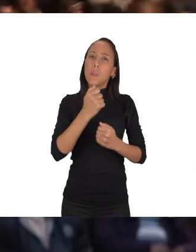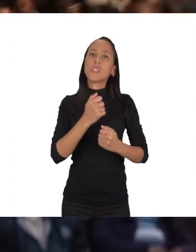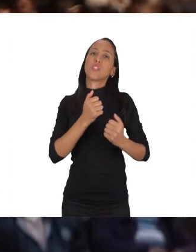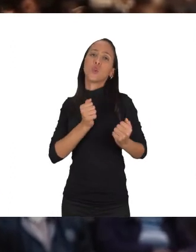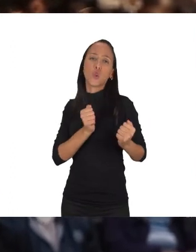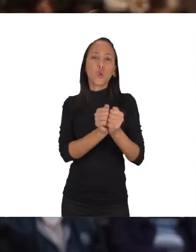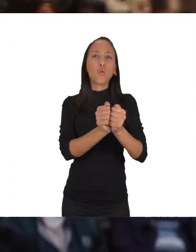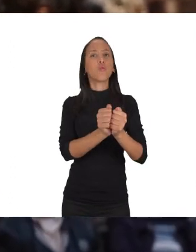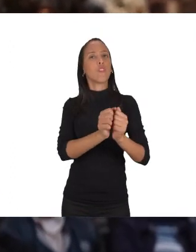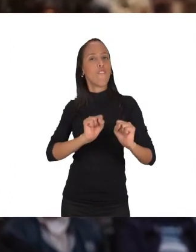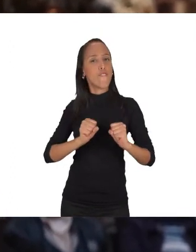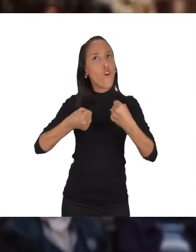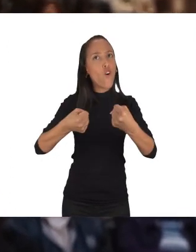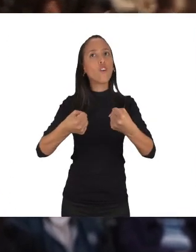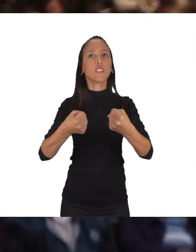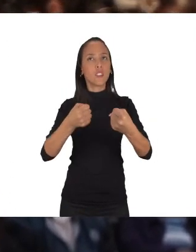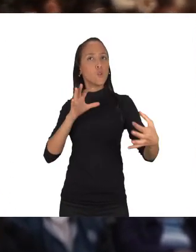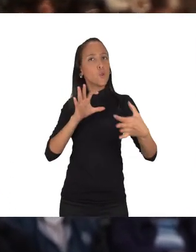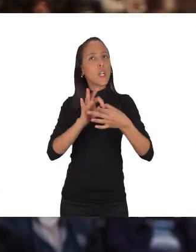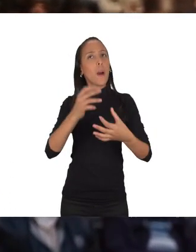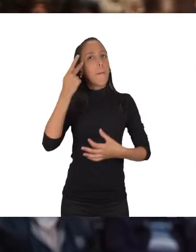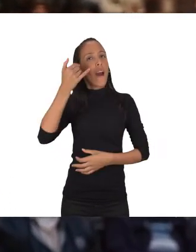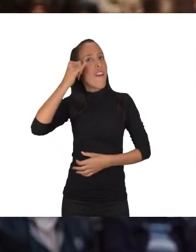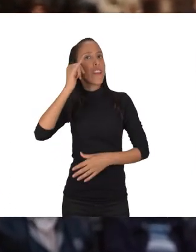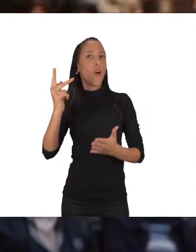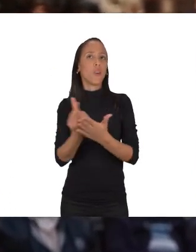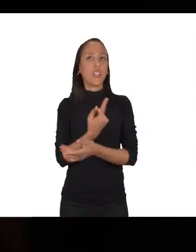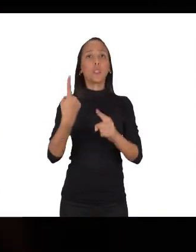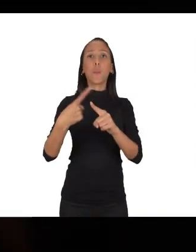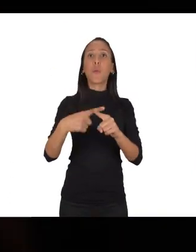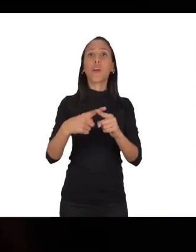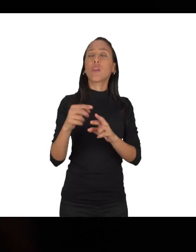buscar força, fazer grupos, juntar força para que isso aconteça. Porque quem